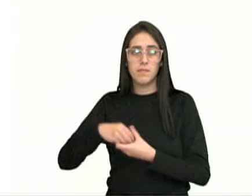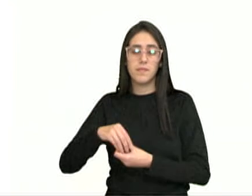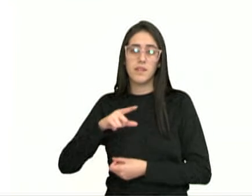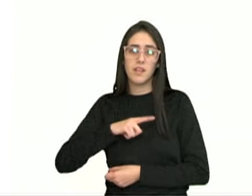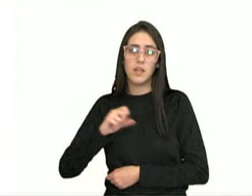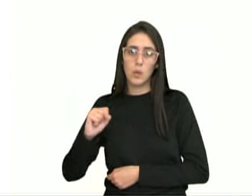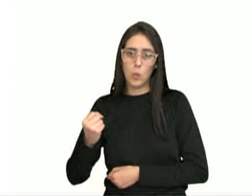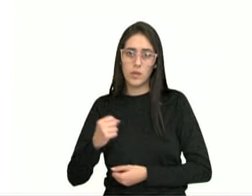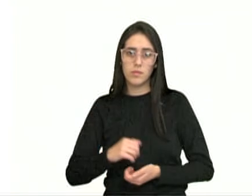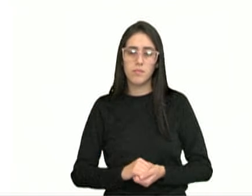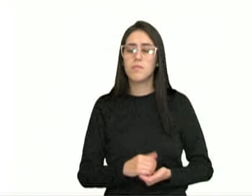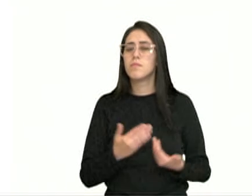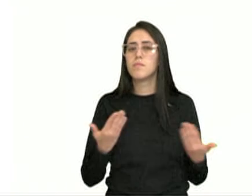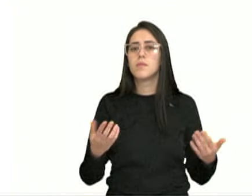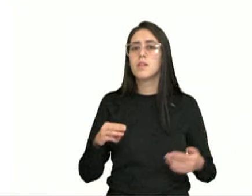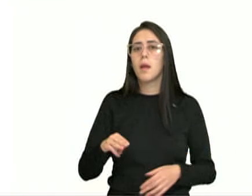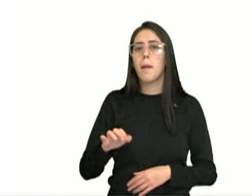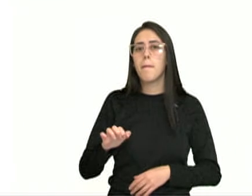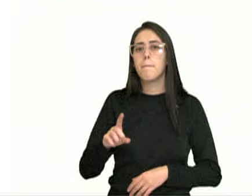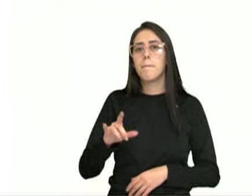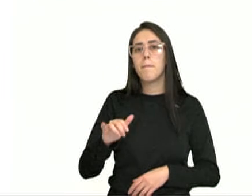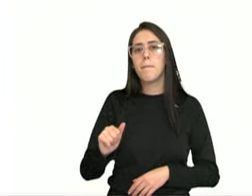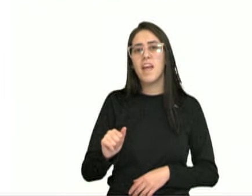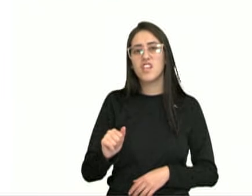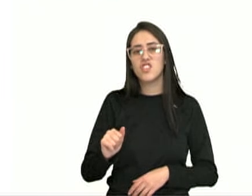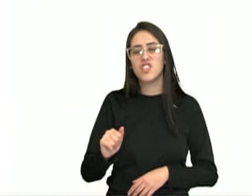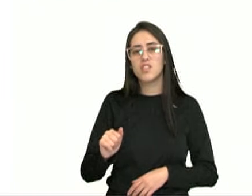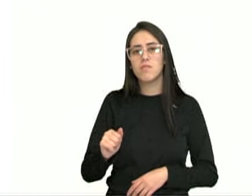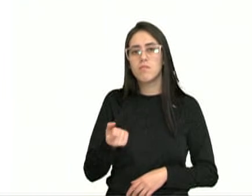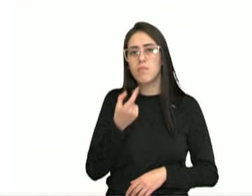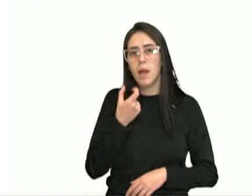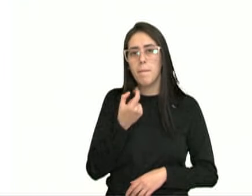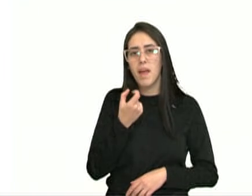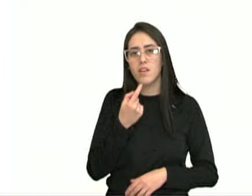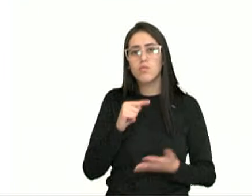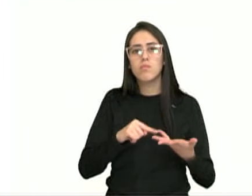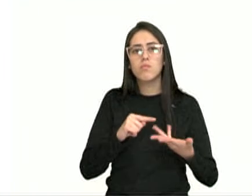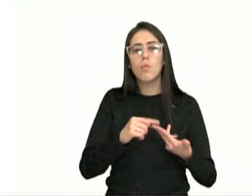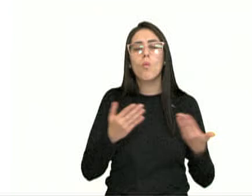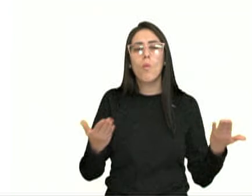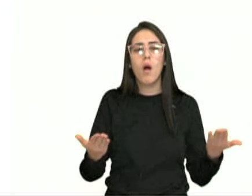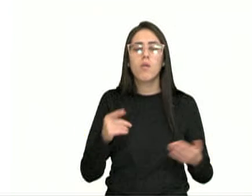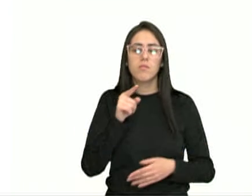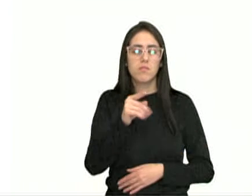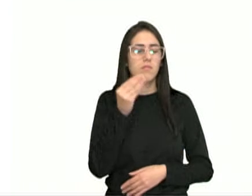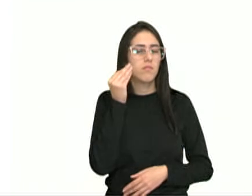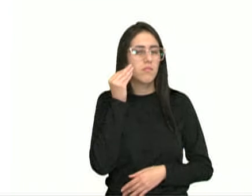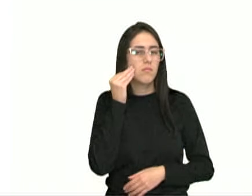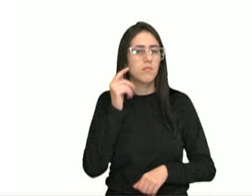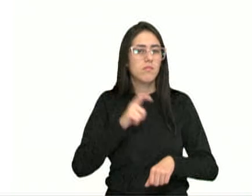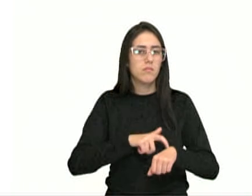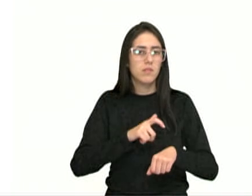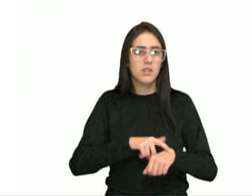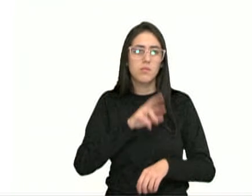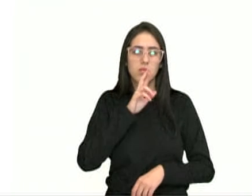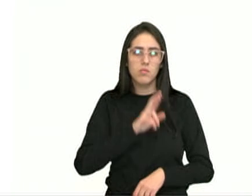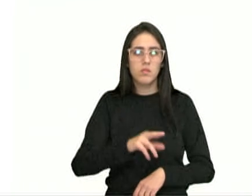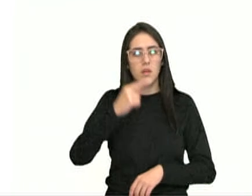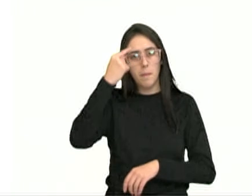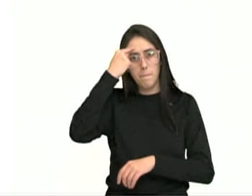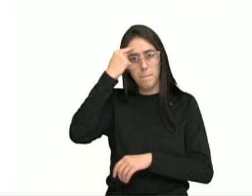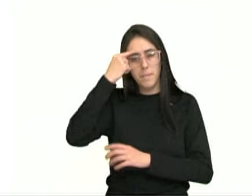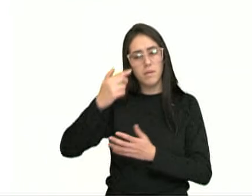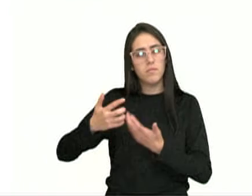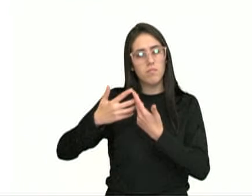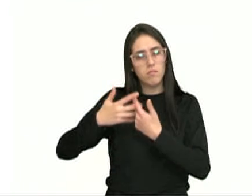comprimidos. Qual foi a média de comprimidos por embalagem? Então a professora vai dar um tempinho, pensa um pouquinho o